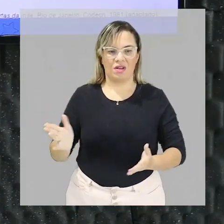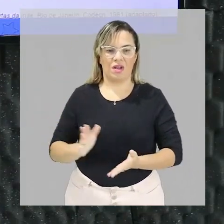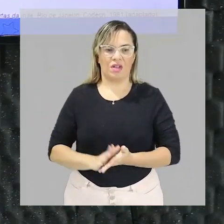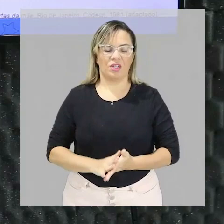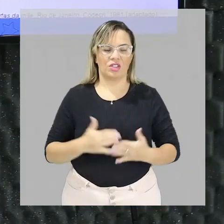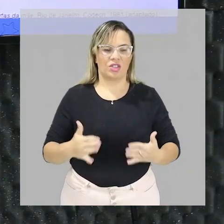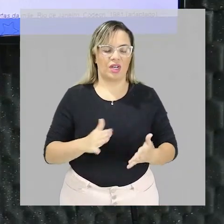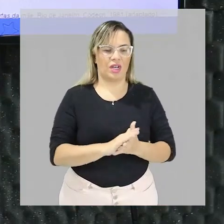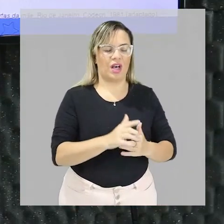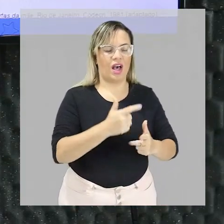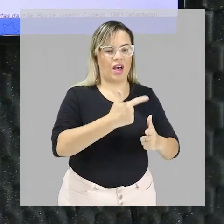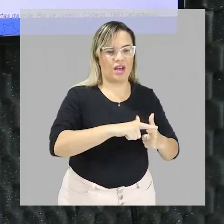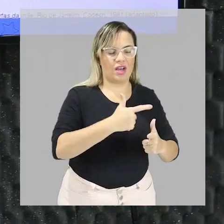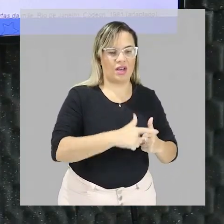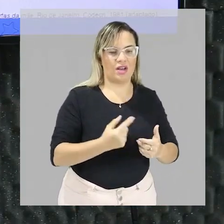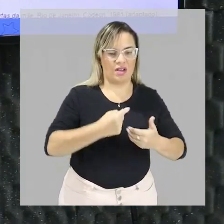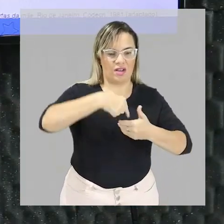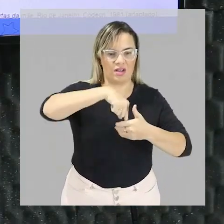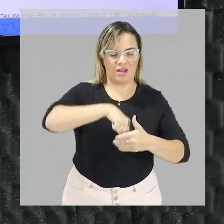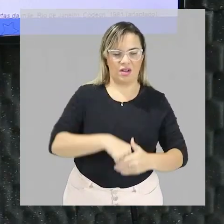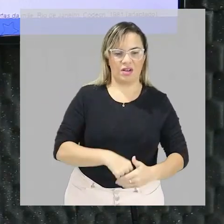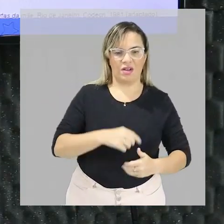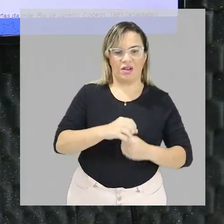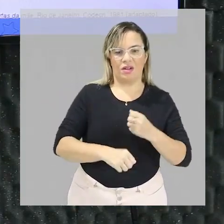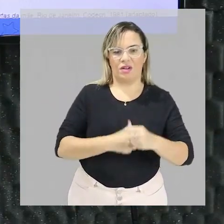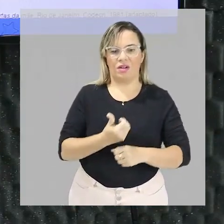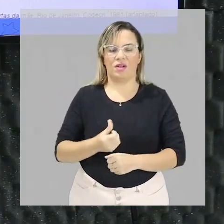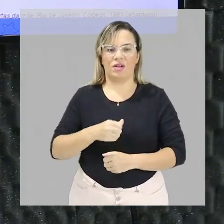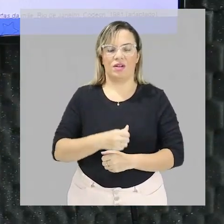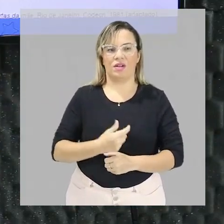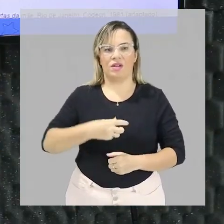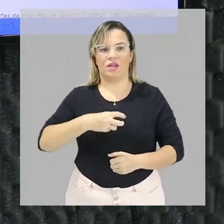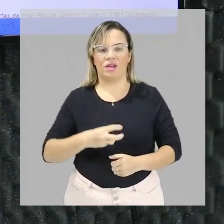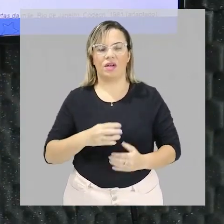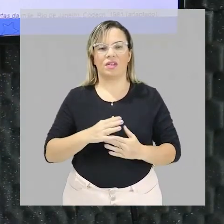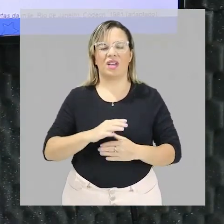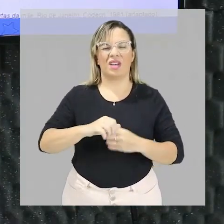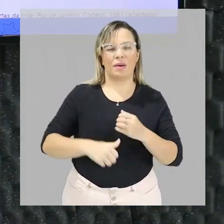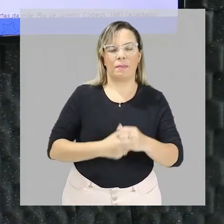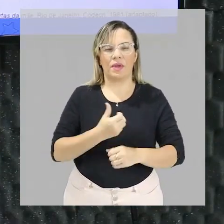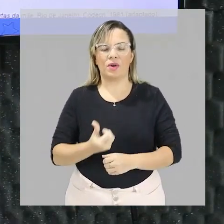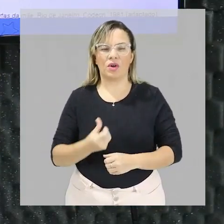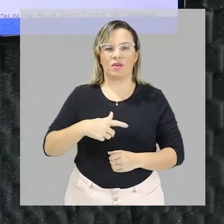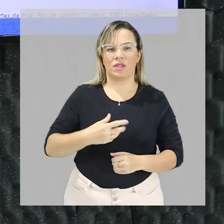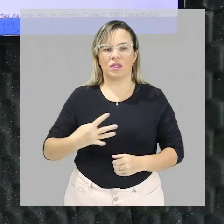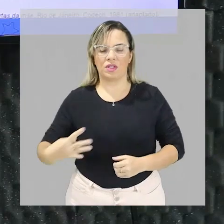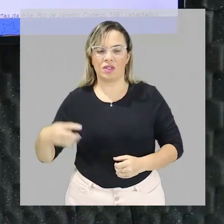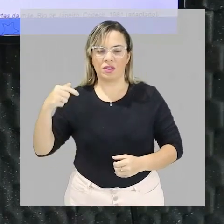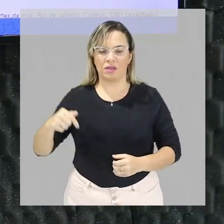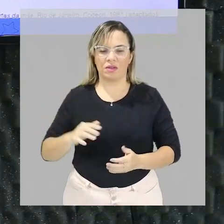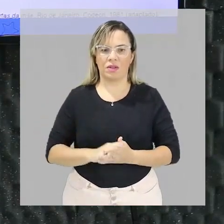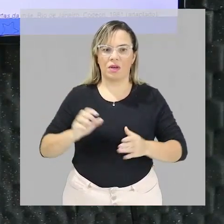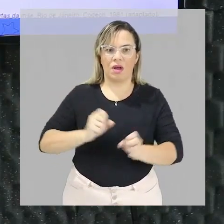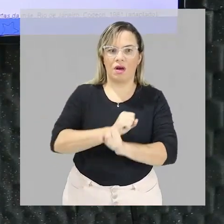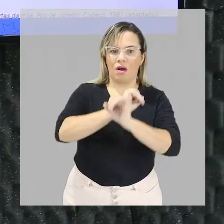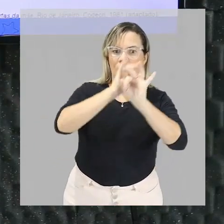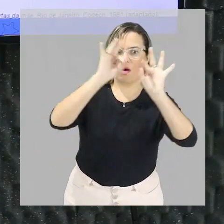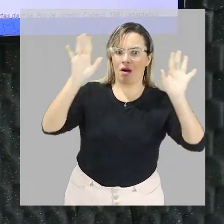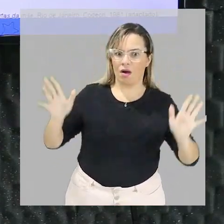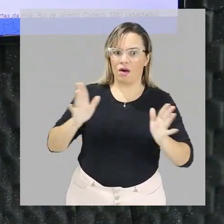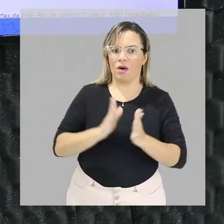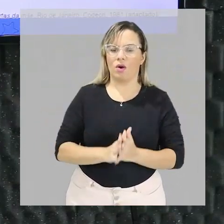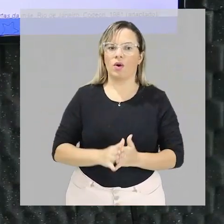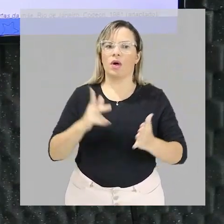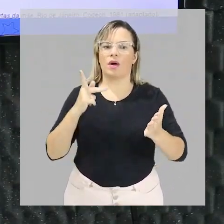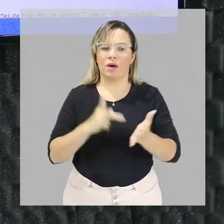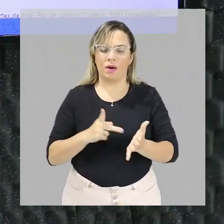74 acaba, na verdade, fazendo com que esse milagre mostre a sua verdadeira face, que é a face